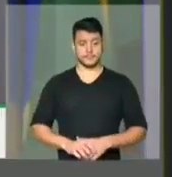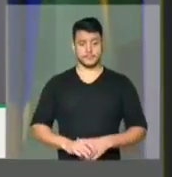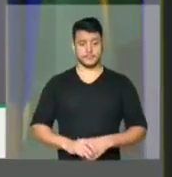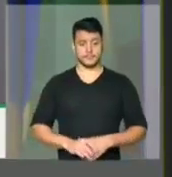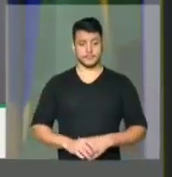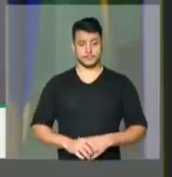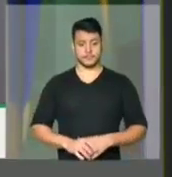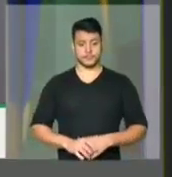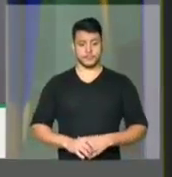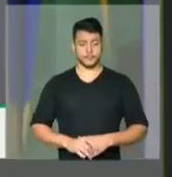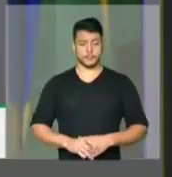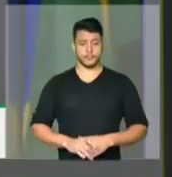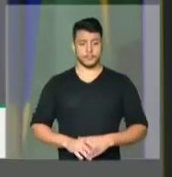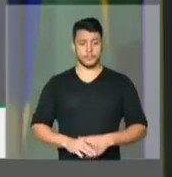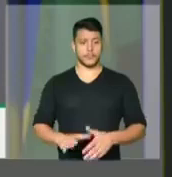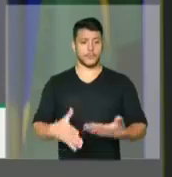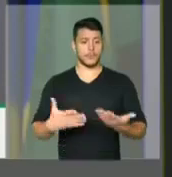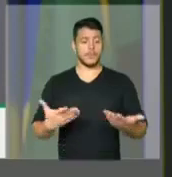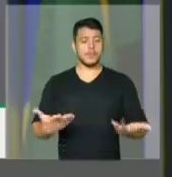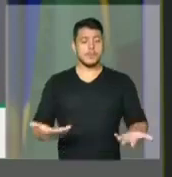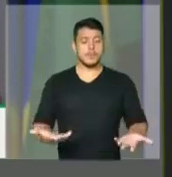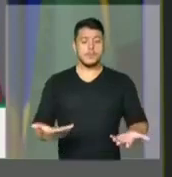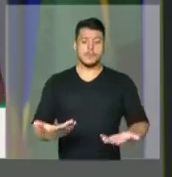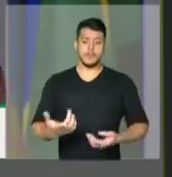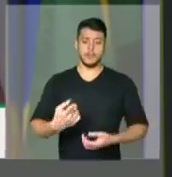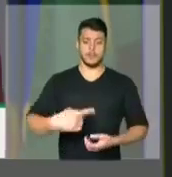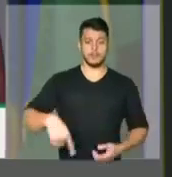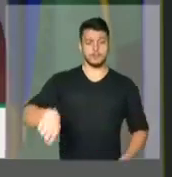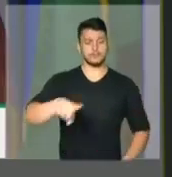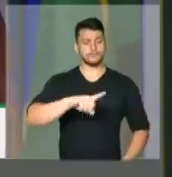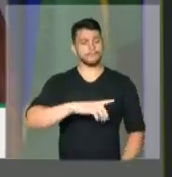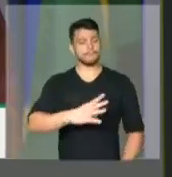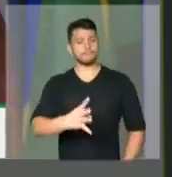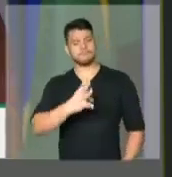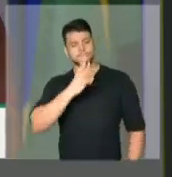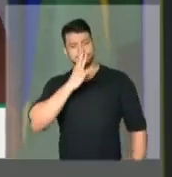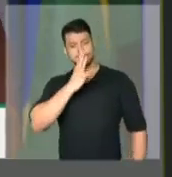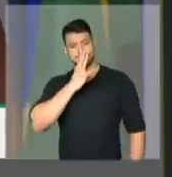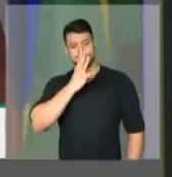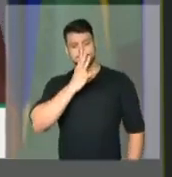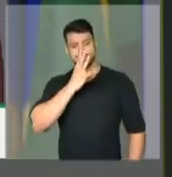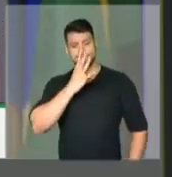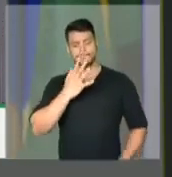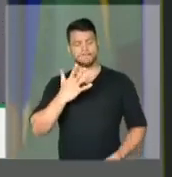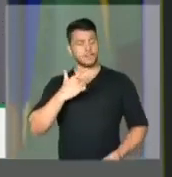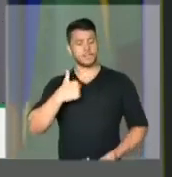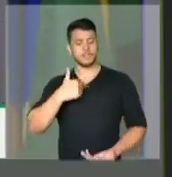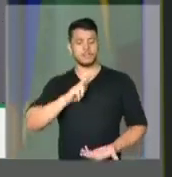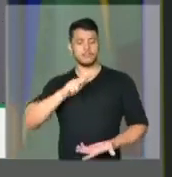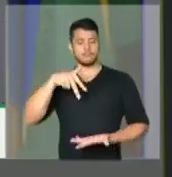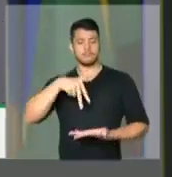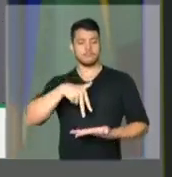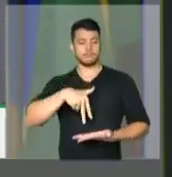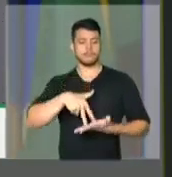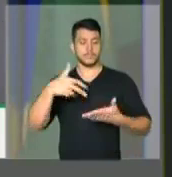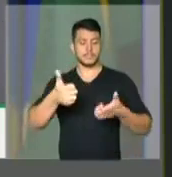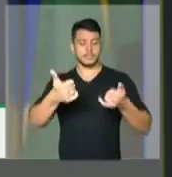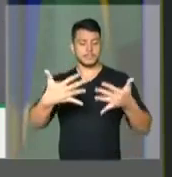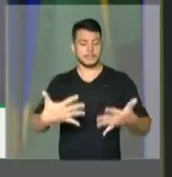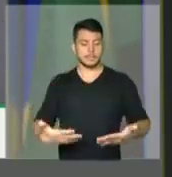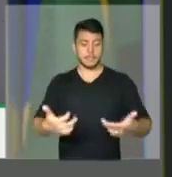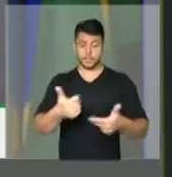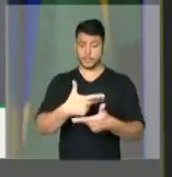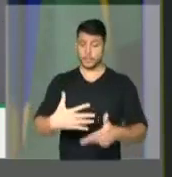e ao plenário que nos acompanha, acompanhando esta sessão. Eu venho falar de algo muito importante,